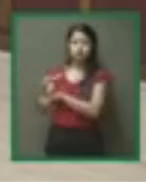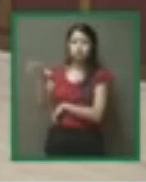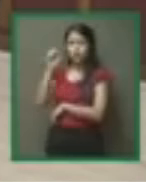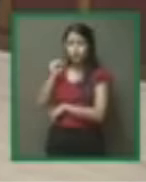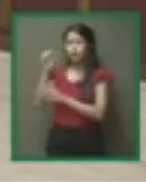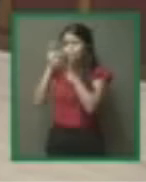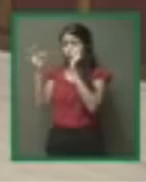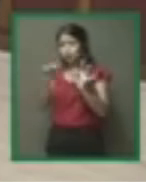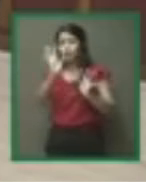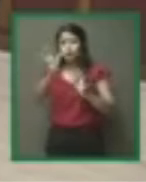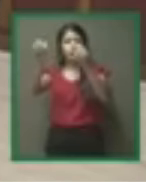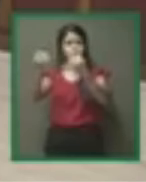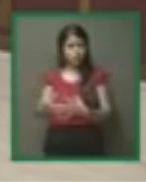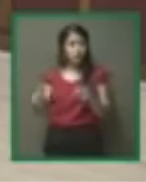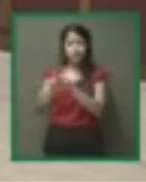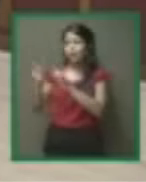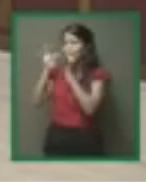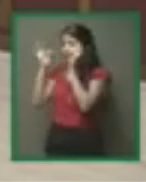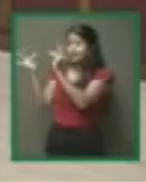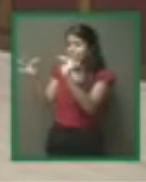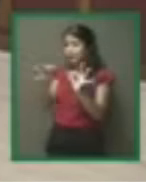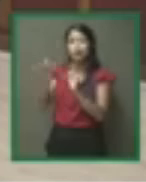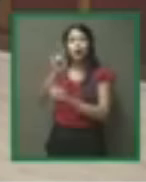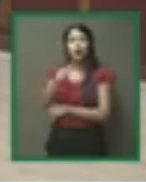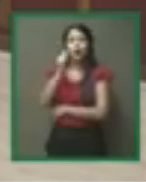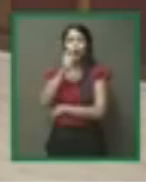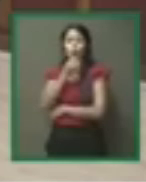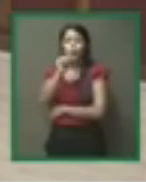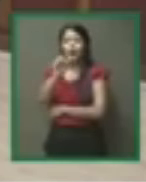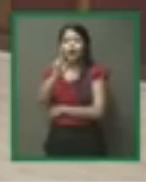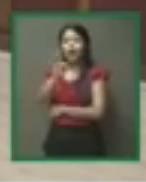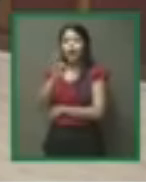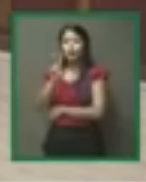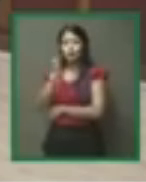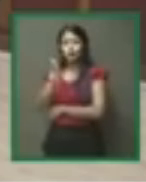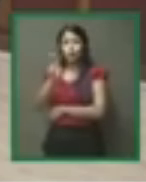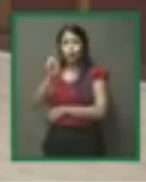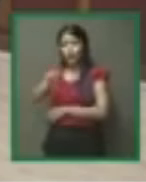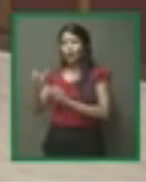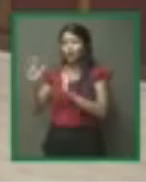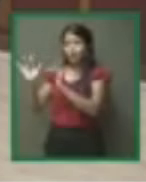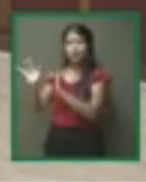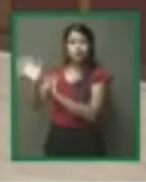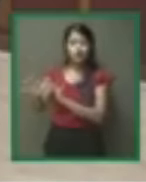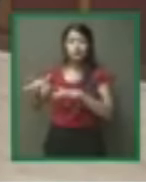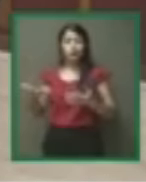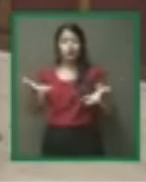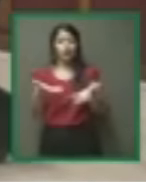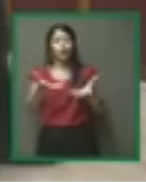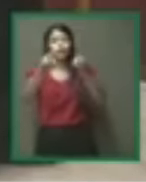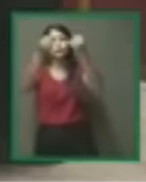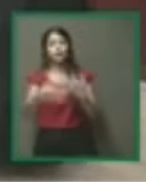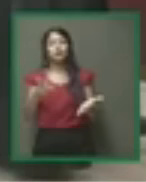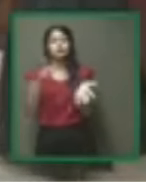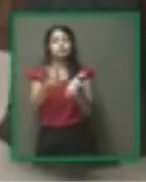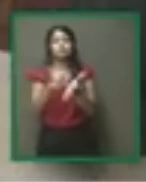né, sobretudo as testemunhas mais próximas, o Arthur, que foi quem eu, de fato, me relacionei. Eu queria trazer a